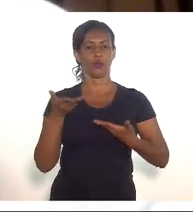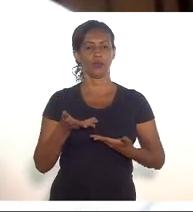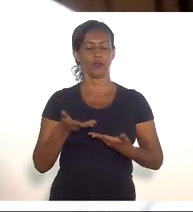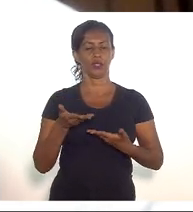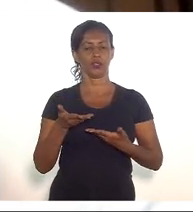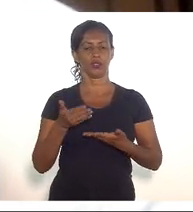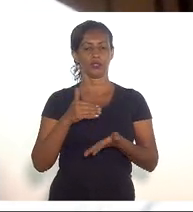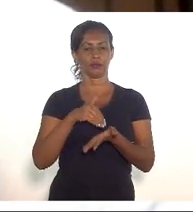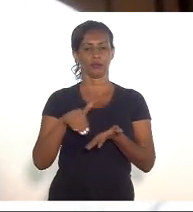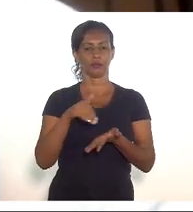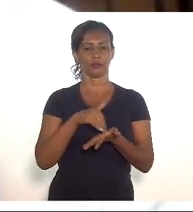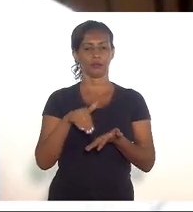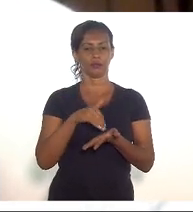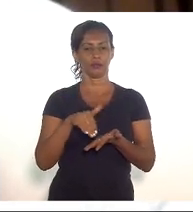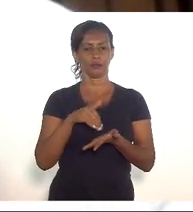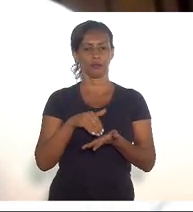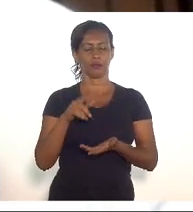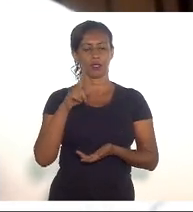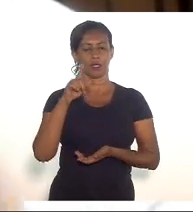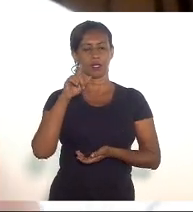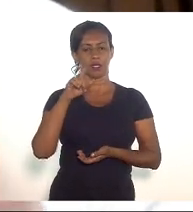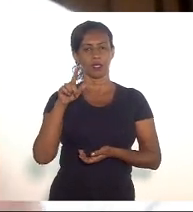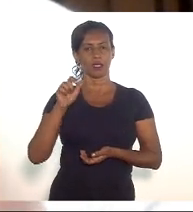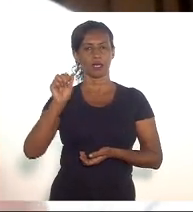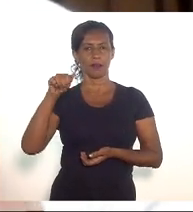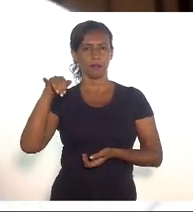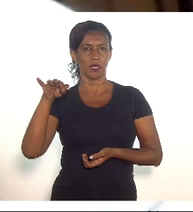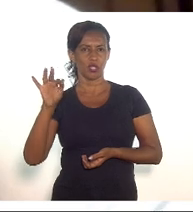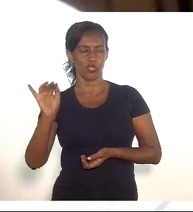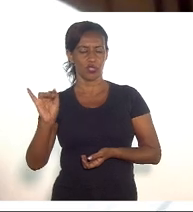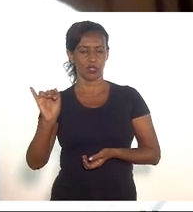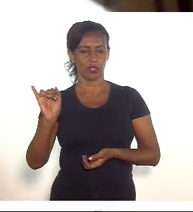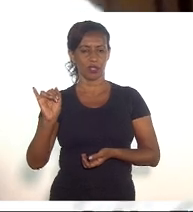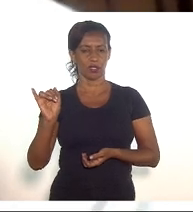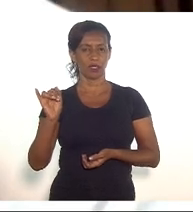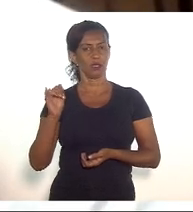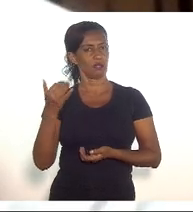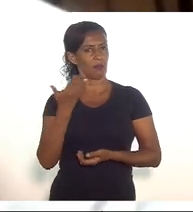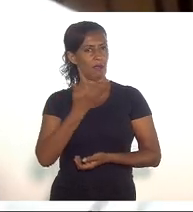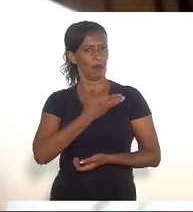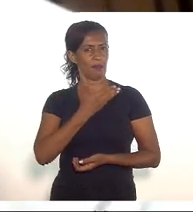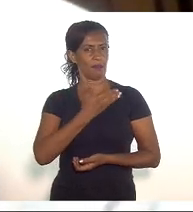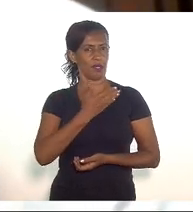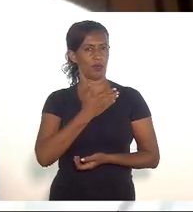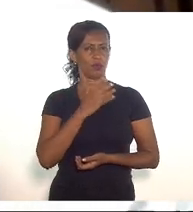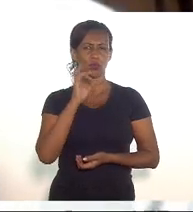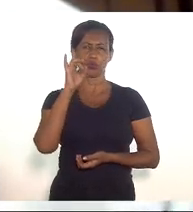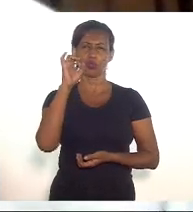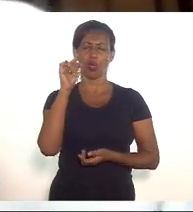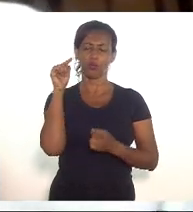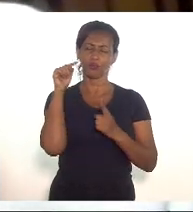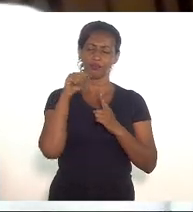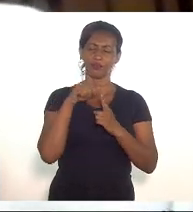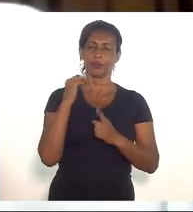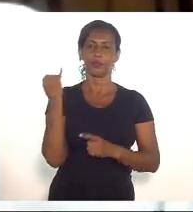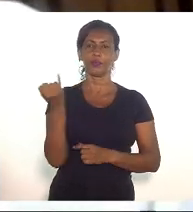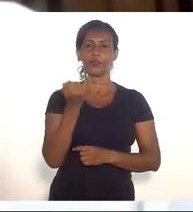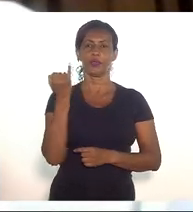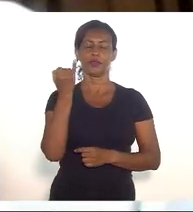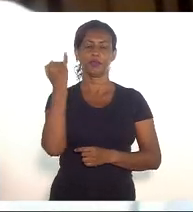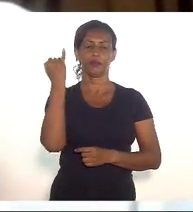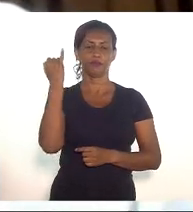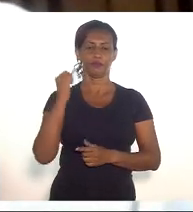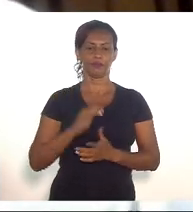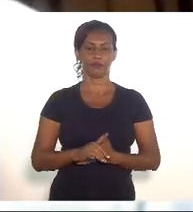secretário Zamit, que é também um querido amigo. Eu quero só apenas apontar a importância, deputado Luiz Paulo,